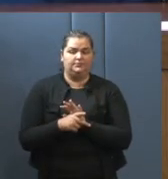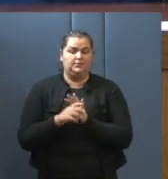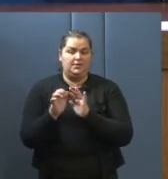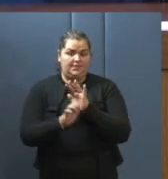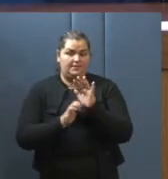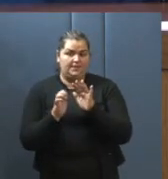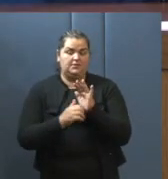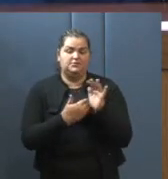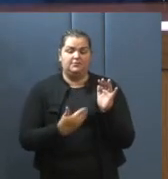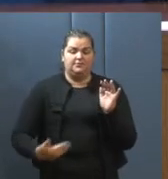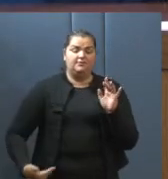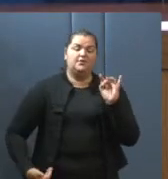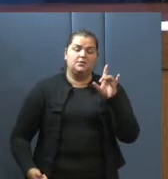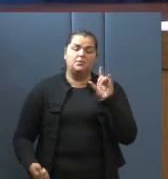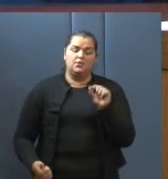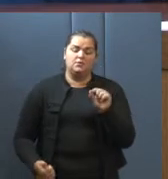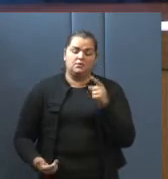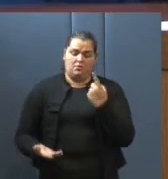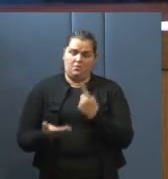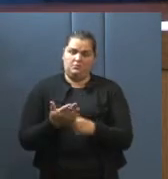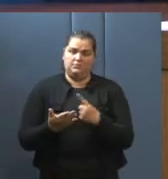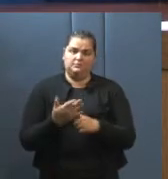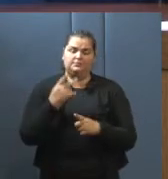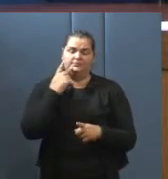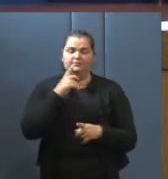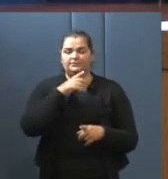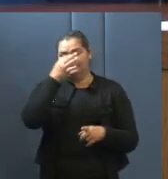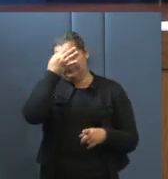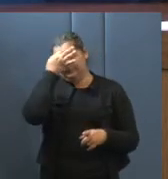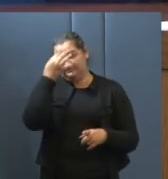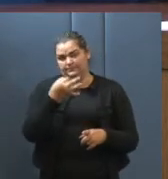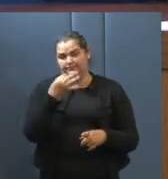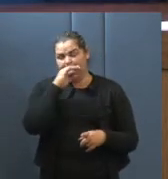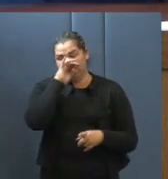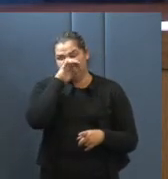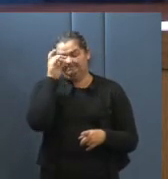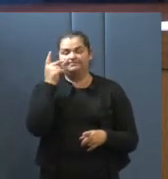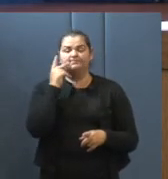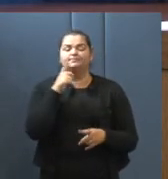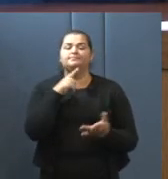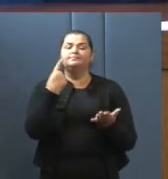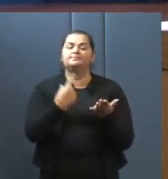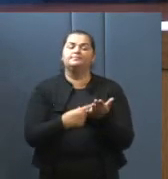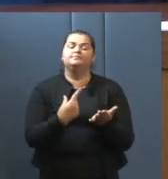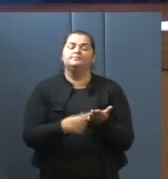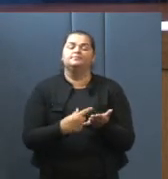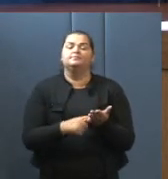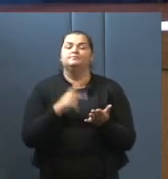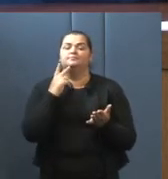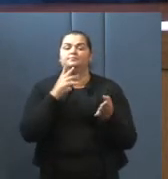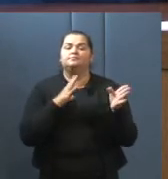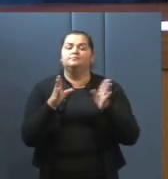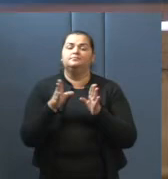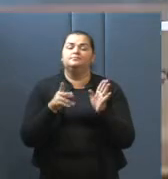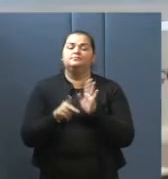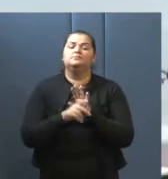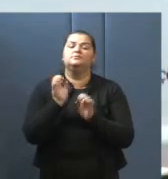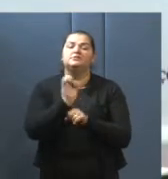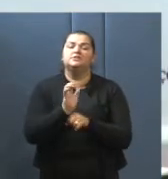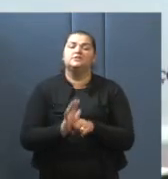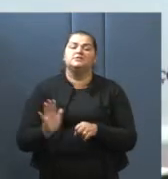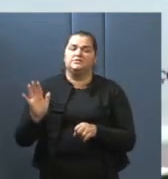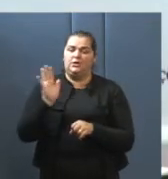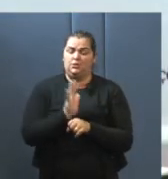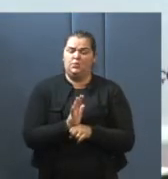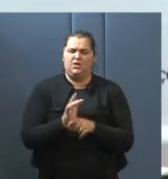empresa privada e o que é um compromisso firmado via contrato comercial e o que é um compromisso firmado via compromisso de Estado.